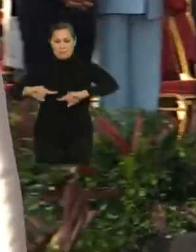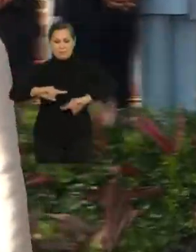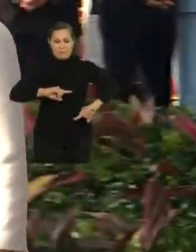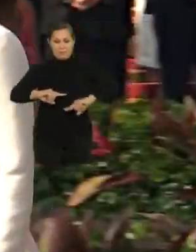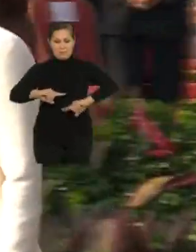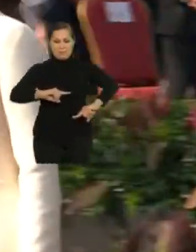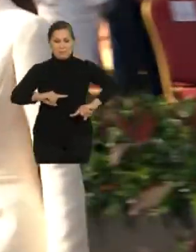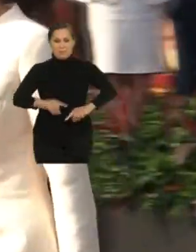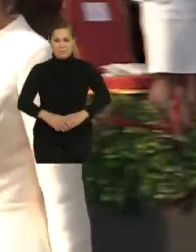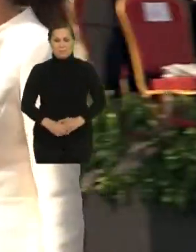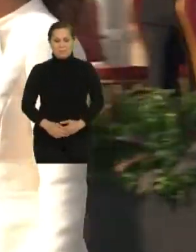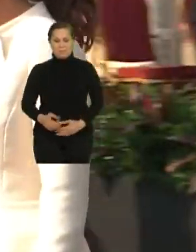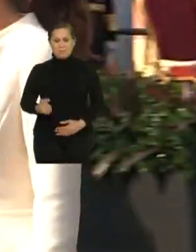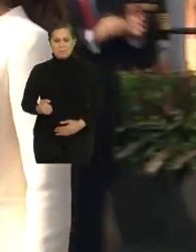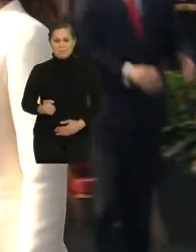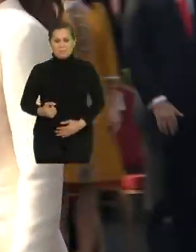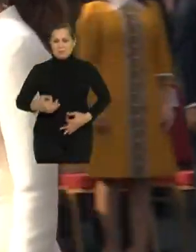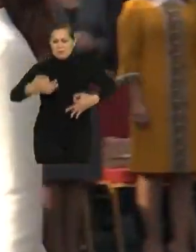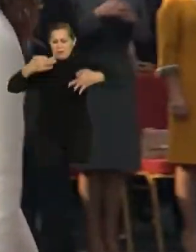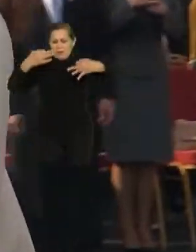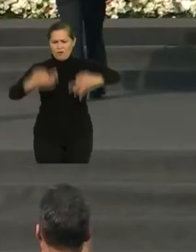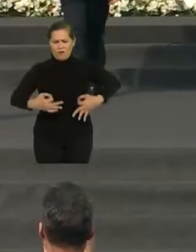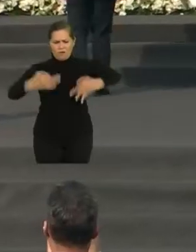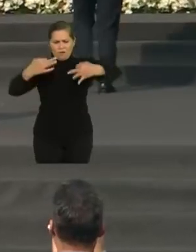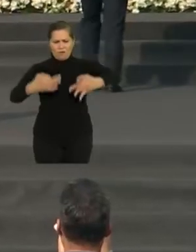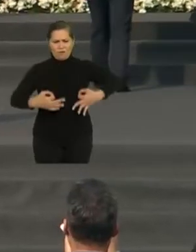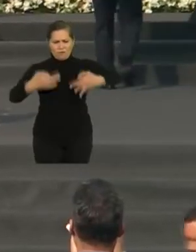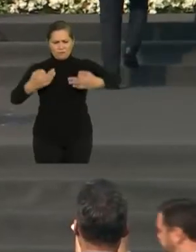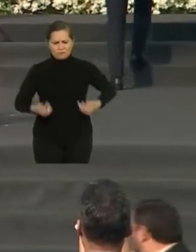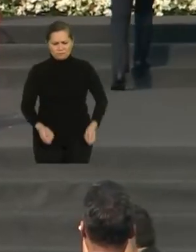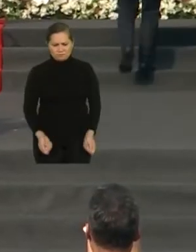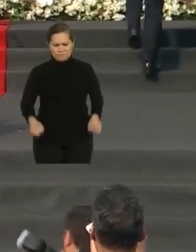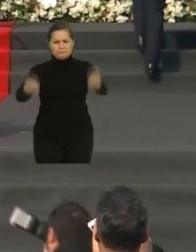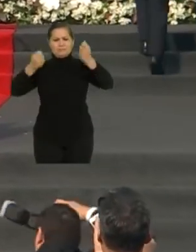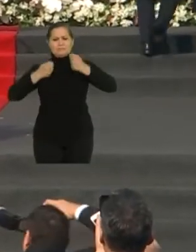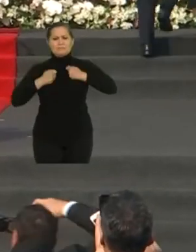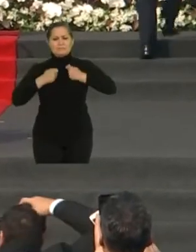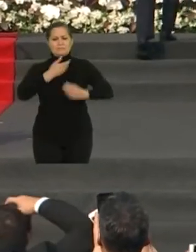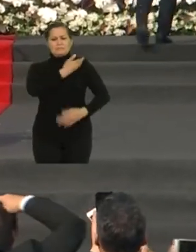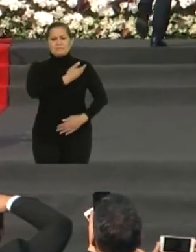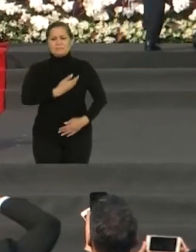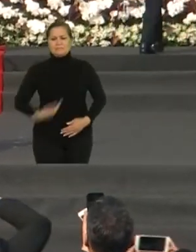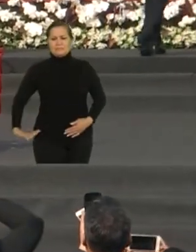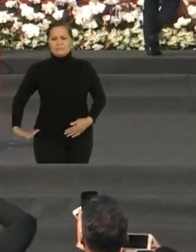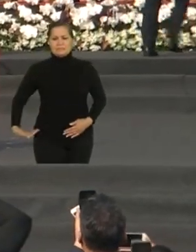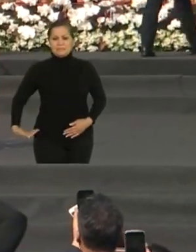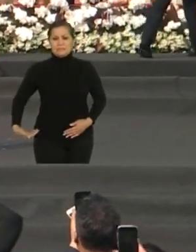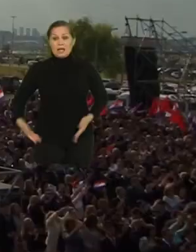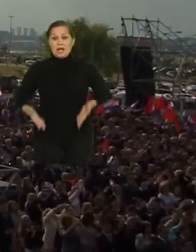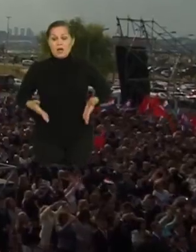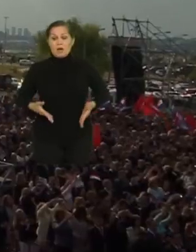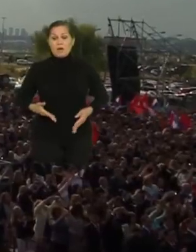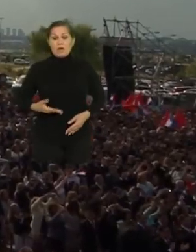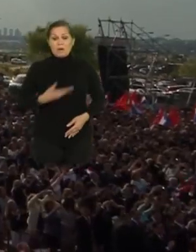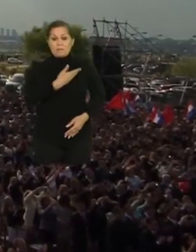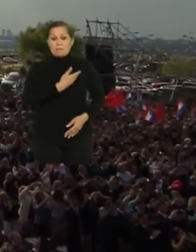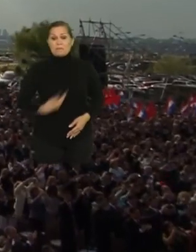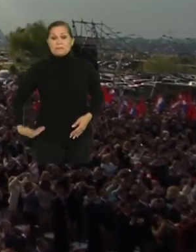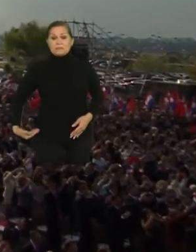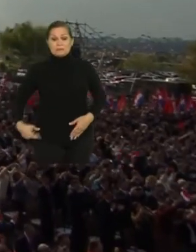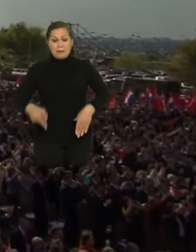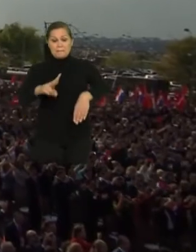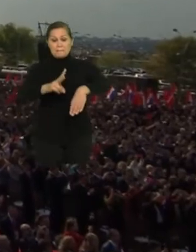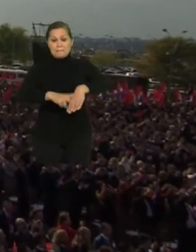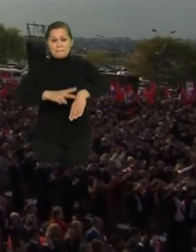você acompanha imagens ao vivo do presidente Mário Benítez na cerimônia de posse no Palácio de